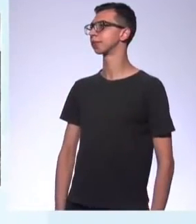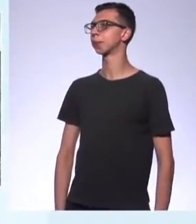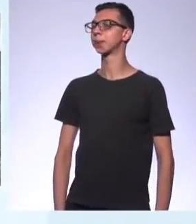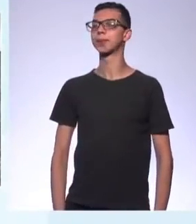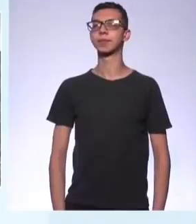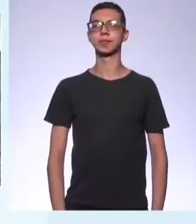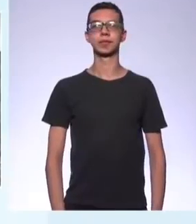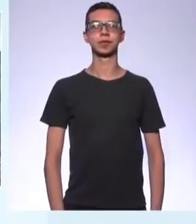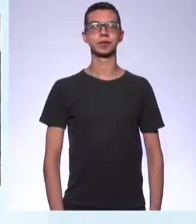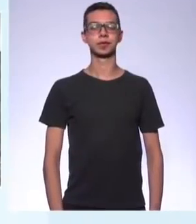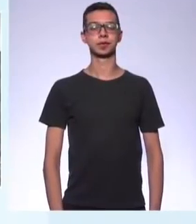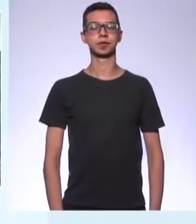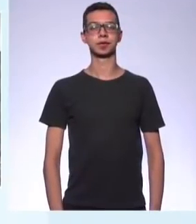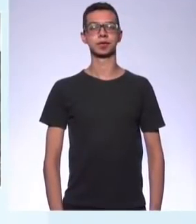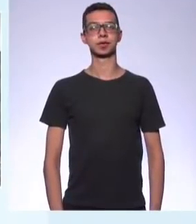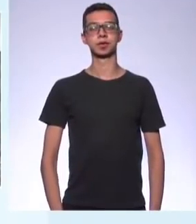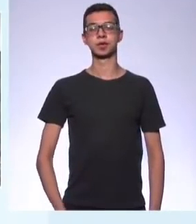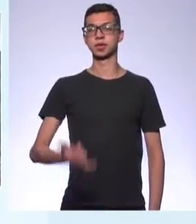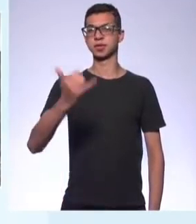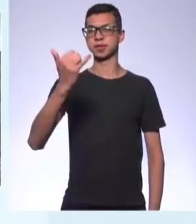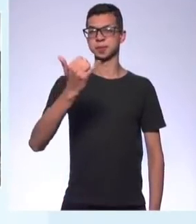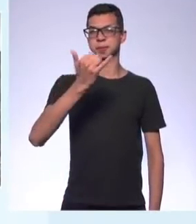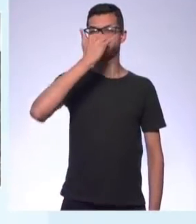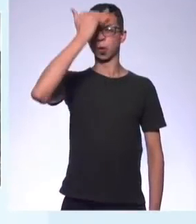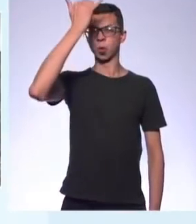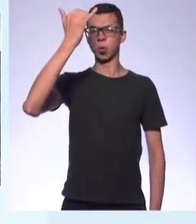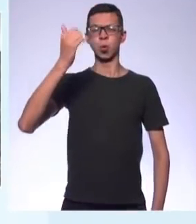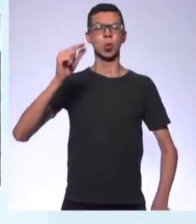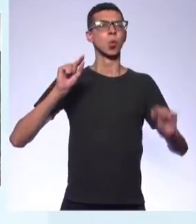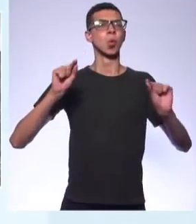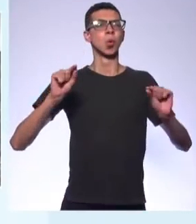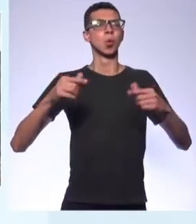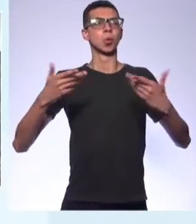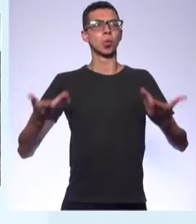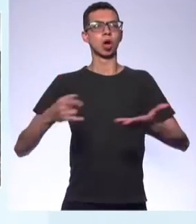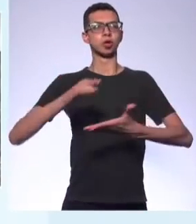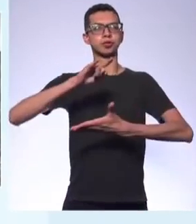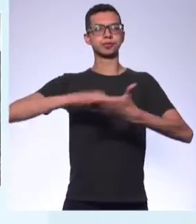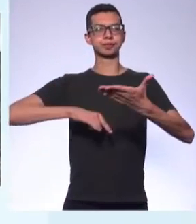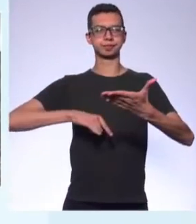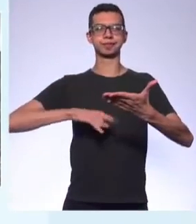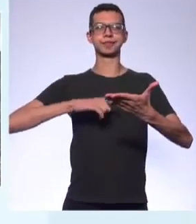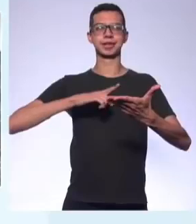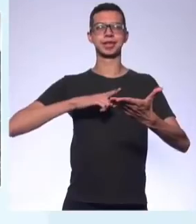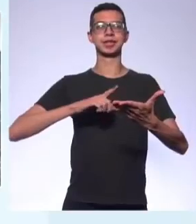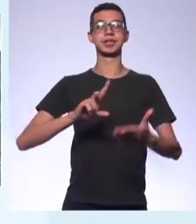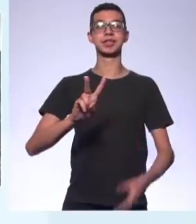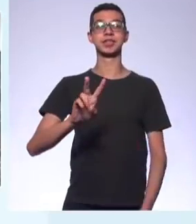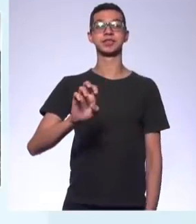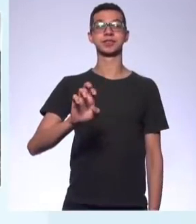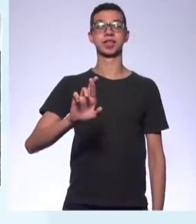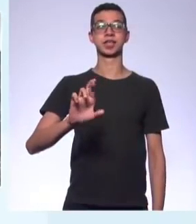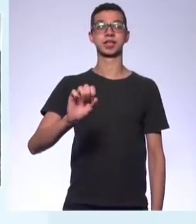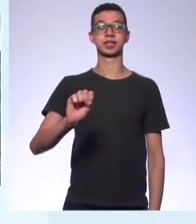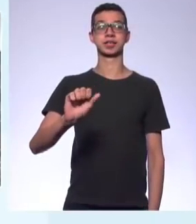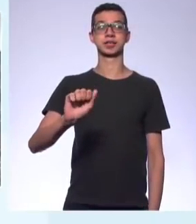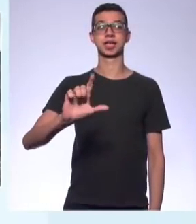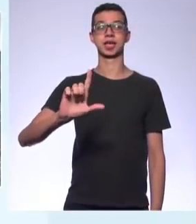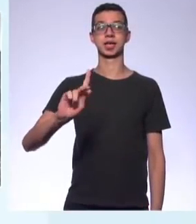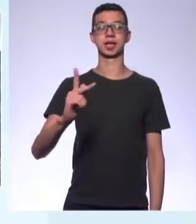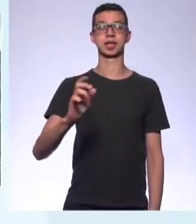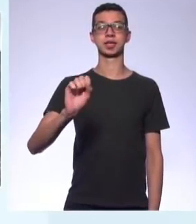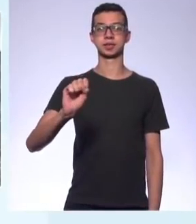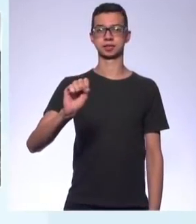Qual foi o impacto do Traité de Versailles para a Alemanha? Qual foi o impacto